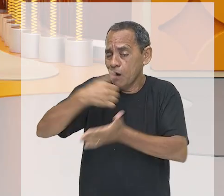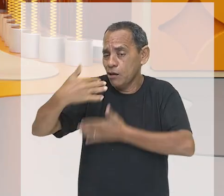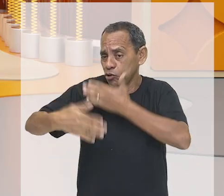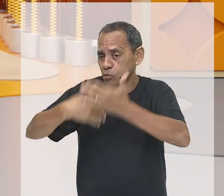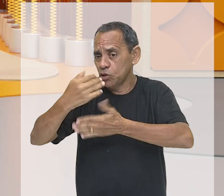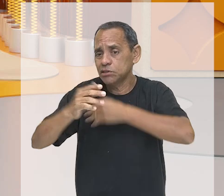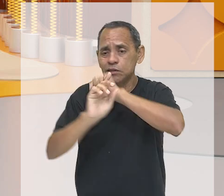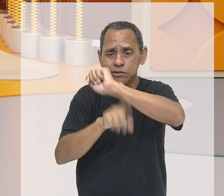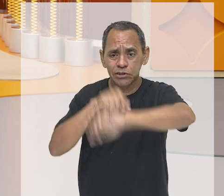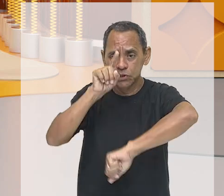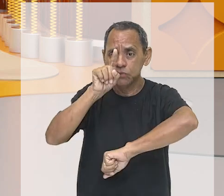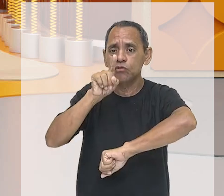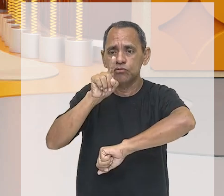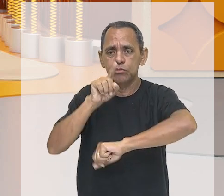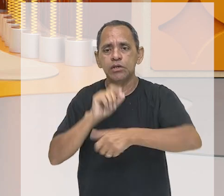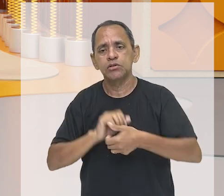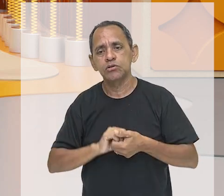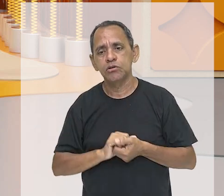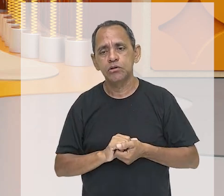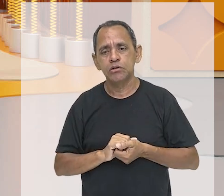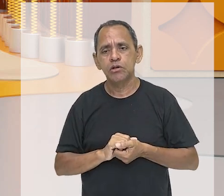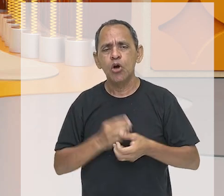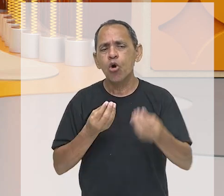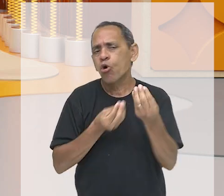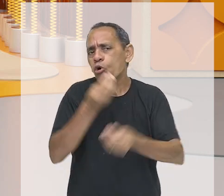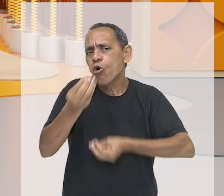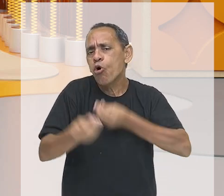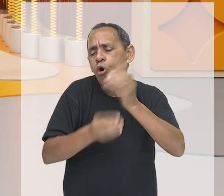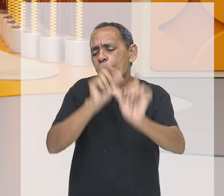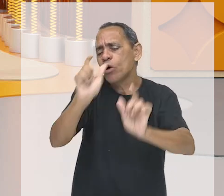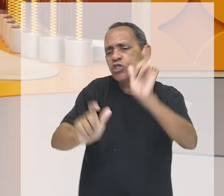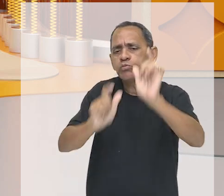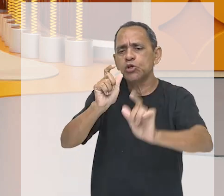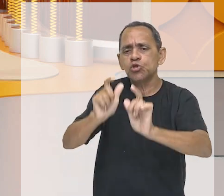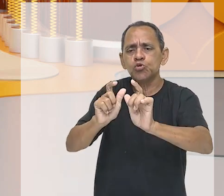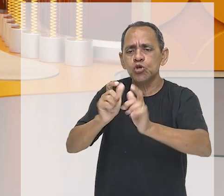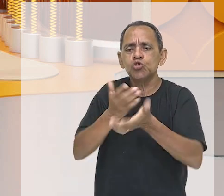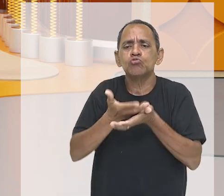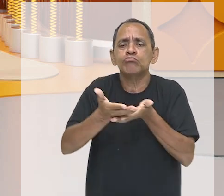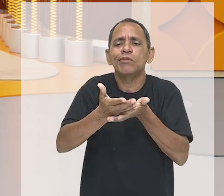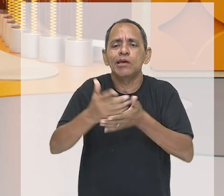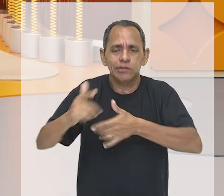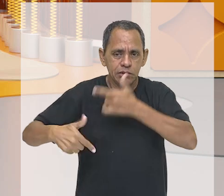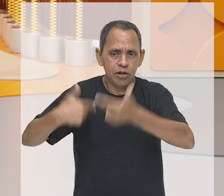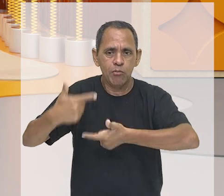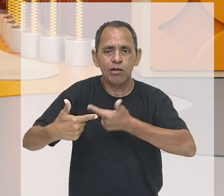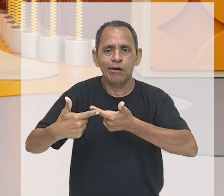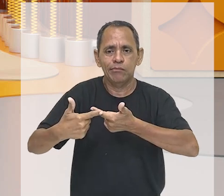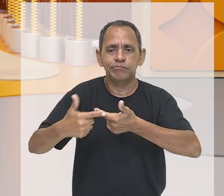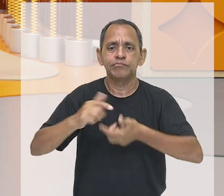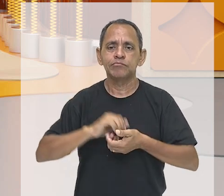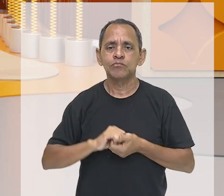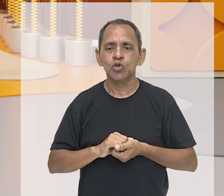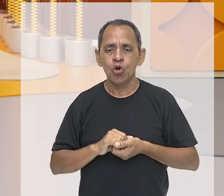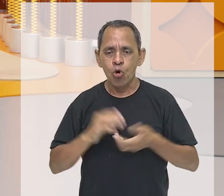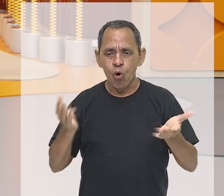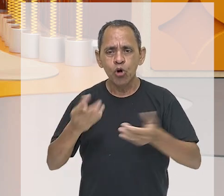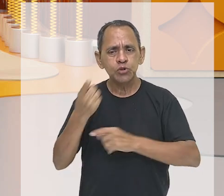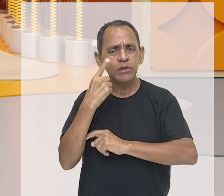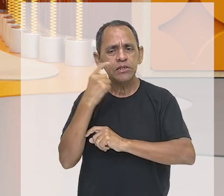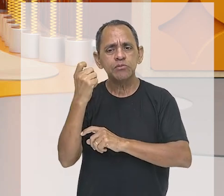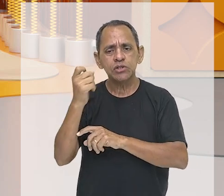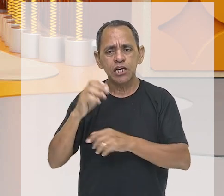de desenvolvimento, de como as pessoas elas também começam a trabalhar hoje em dia, né? Esse processo que a gente vive